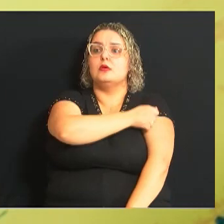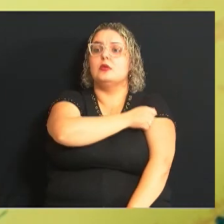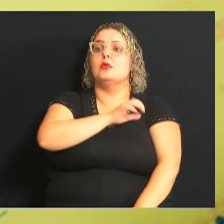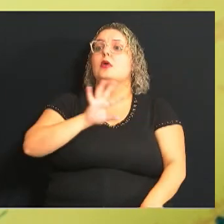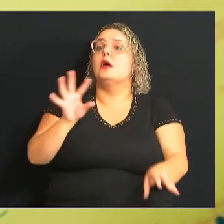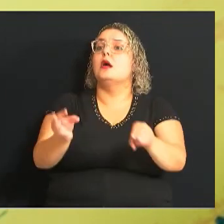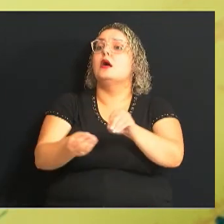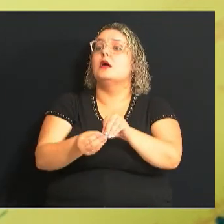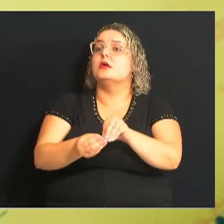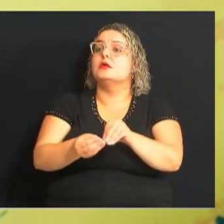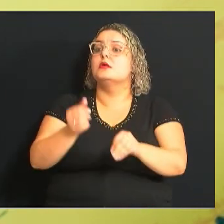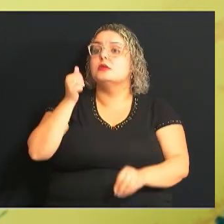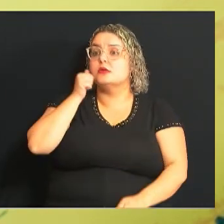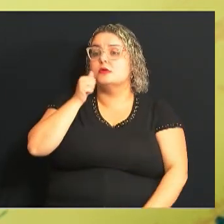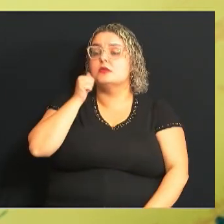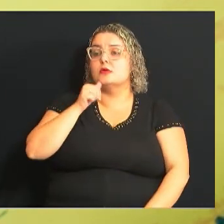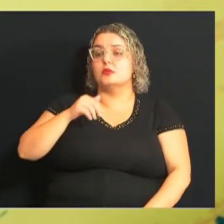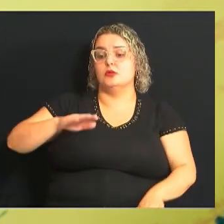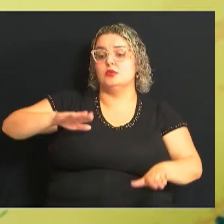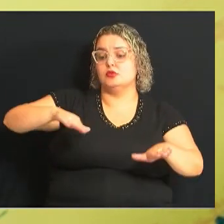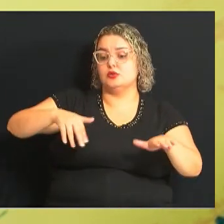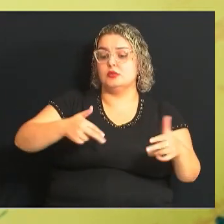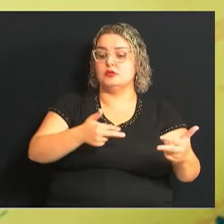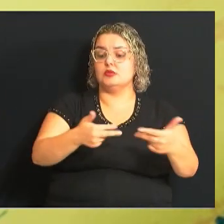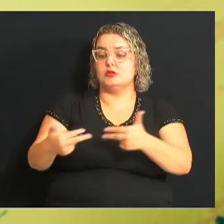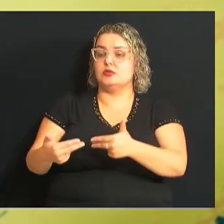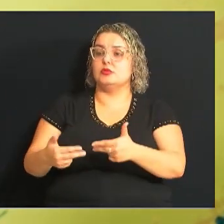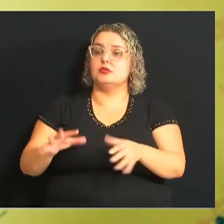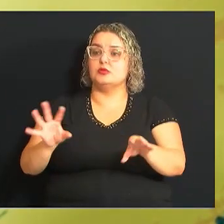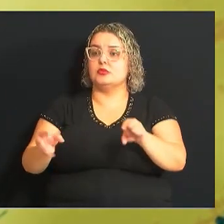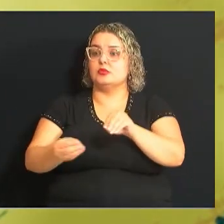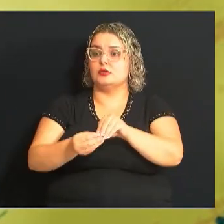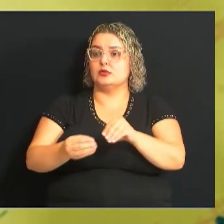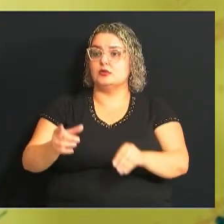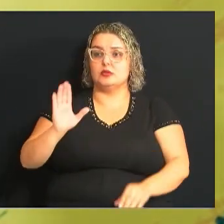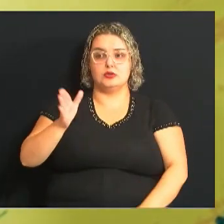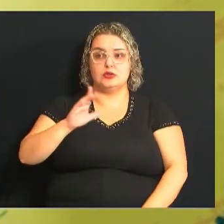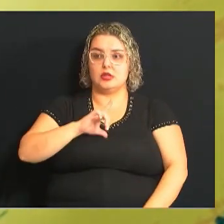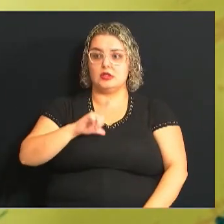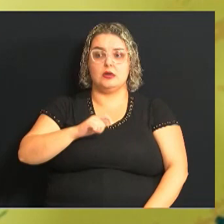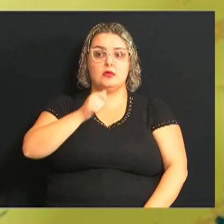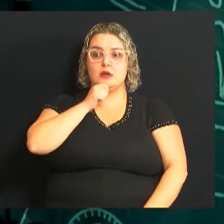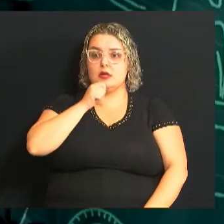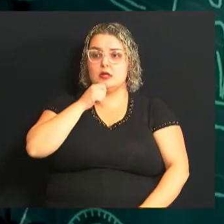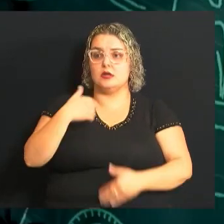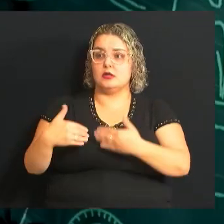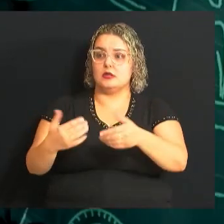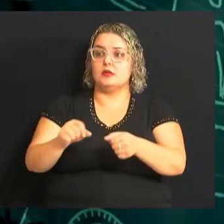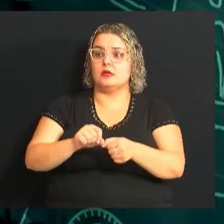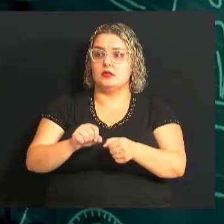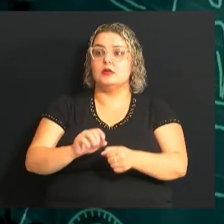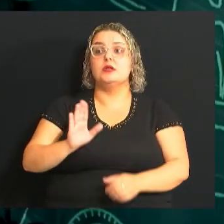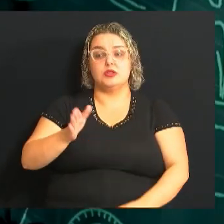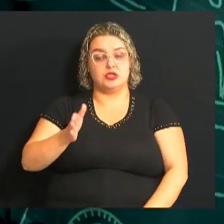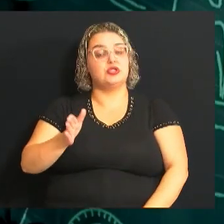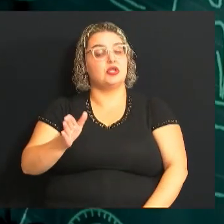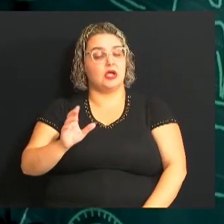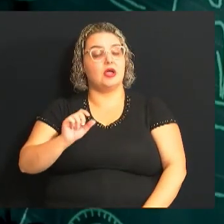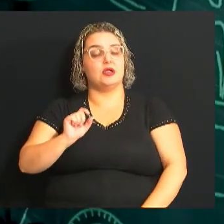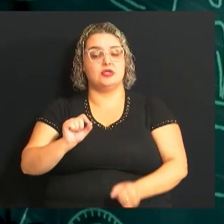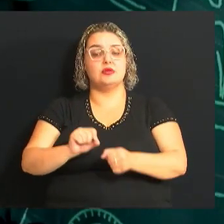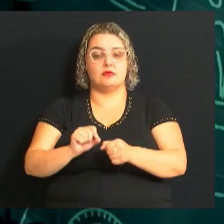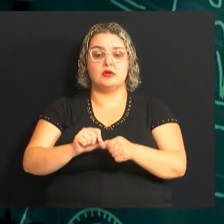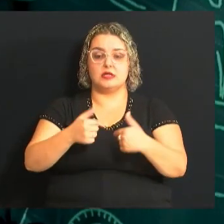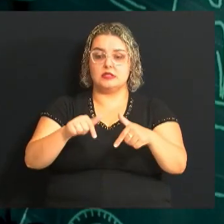que a menina do nado sincronizado chegou? Já tem ou ainda não? Ela está fazendo? Sim, já fez esse trabalho,